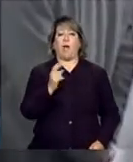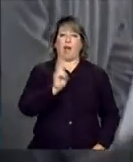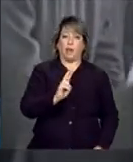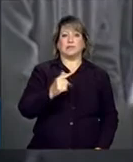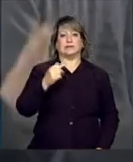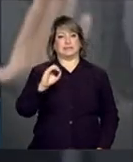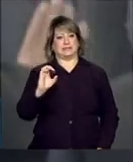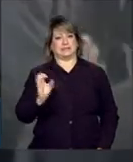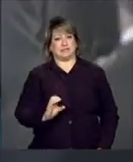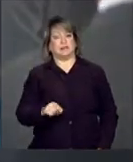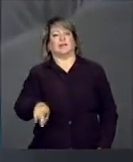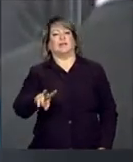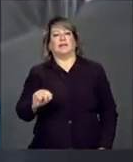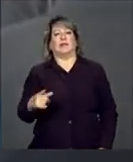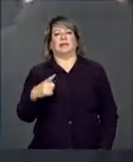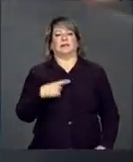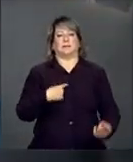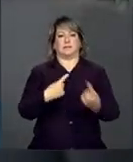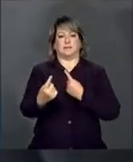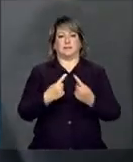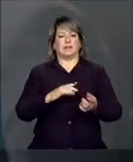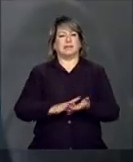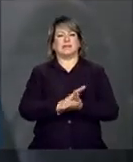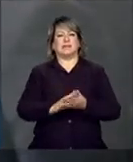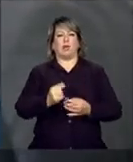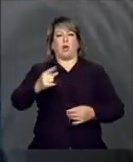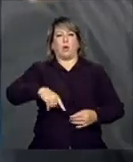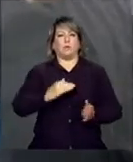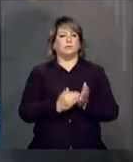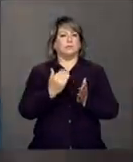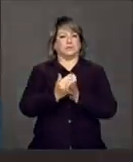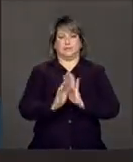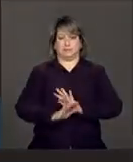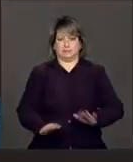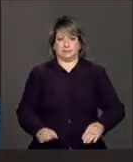na linha de trem sem cobrança adicional.